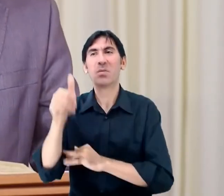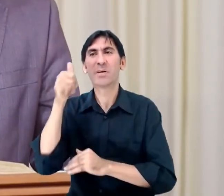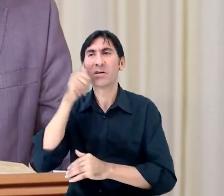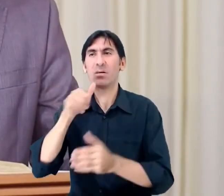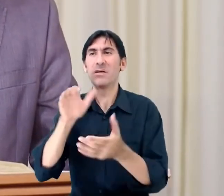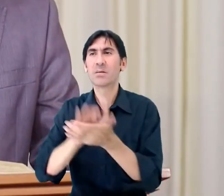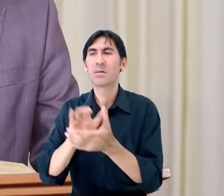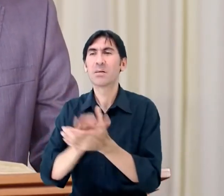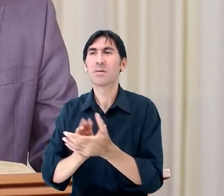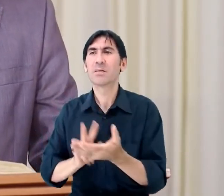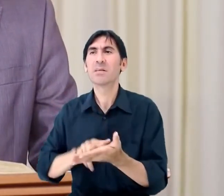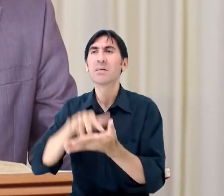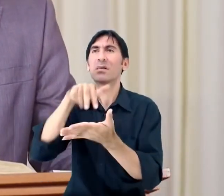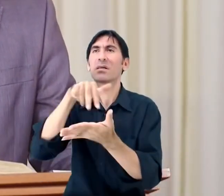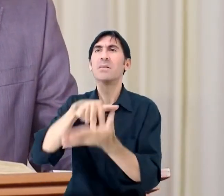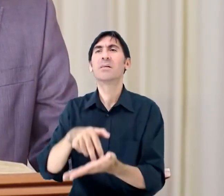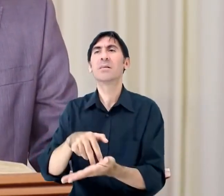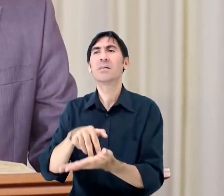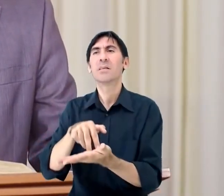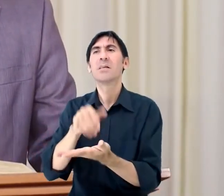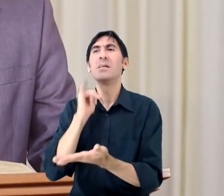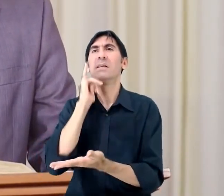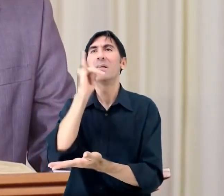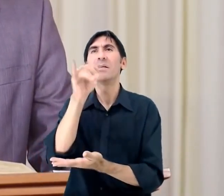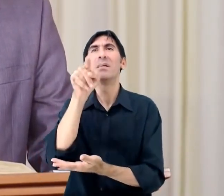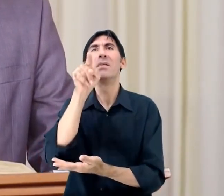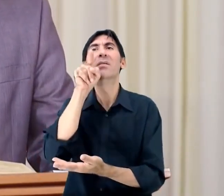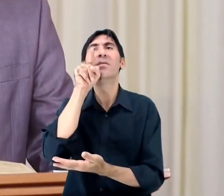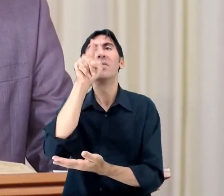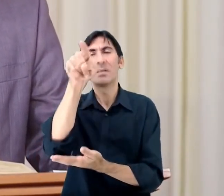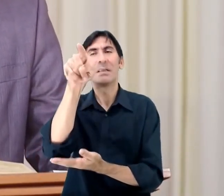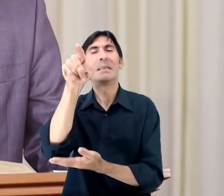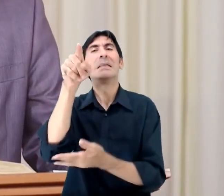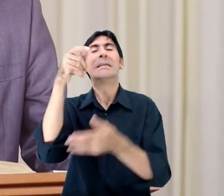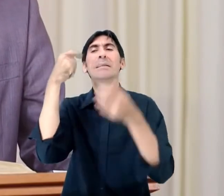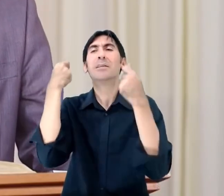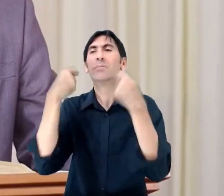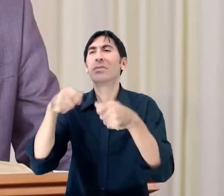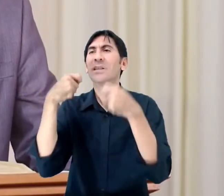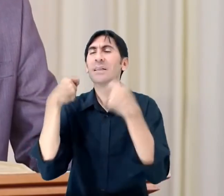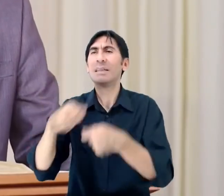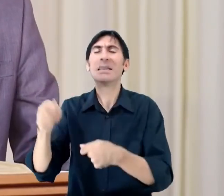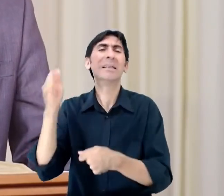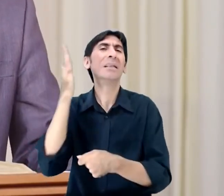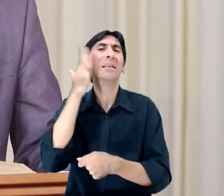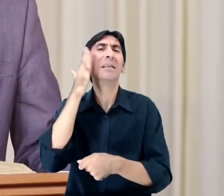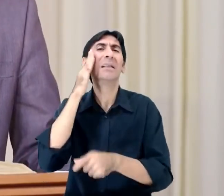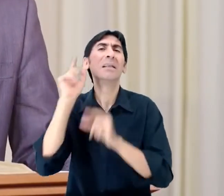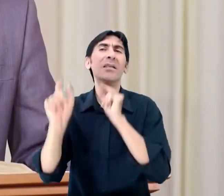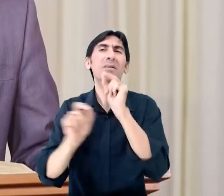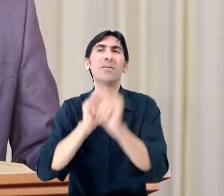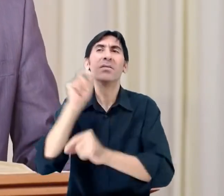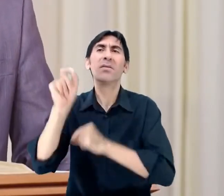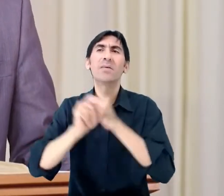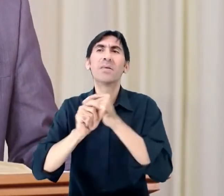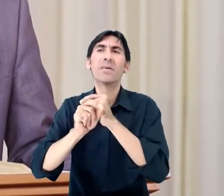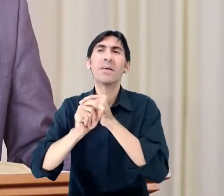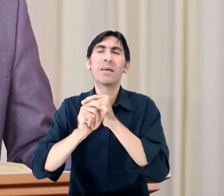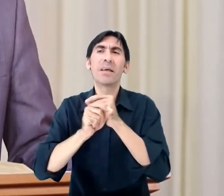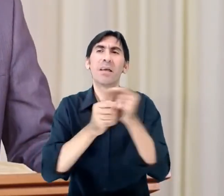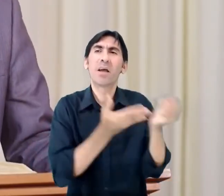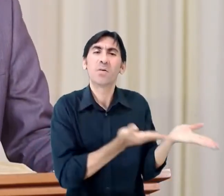disse: olha, você precisa entender que o seu chamado é um chamado